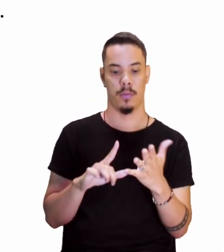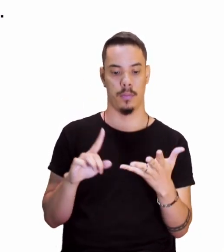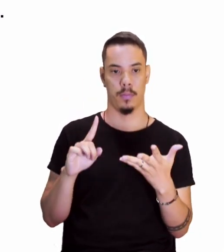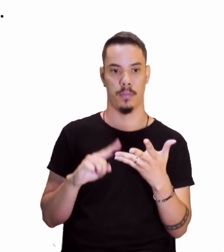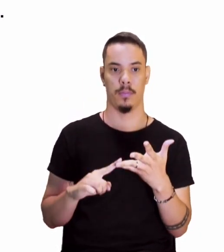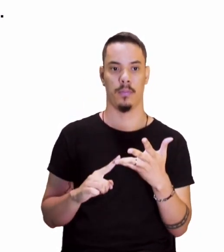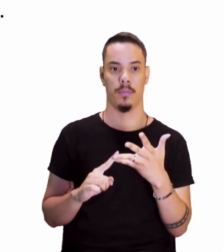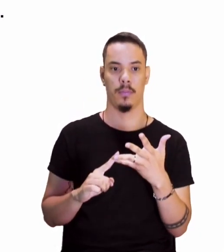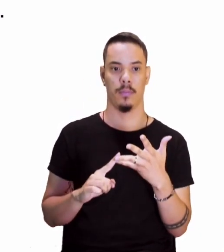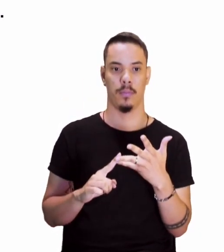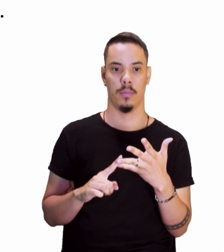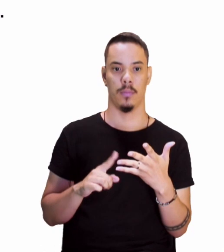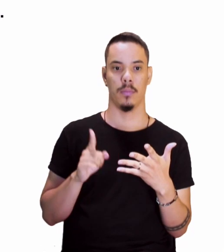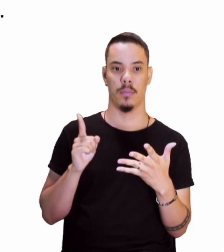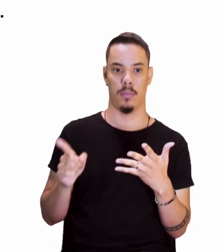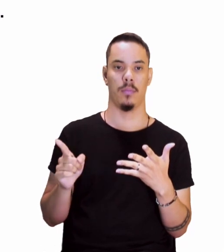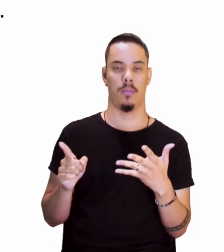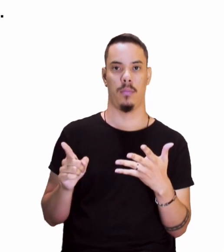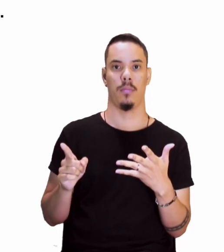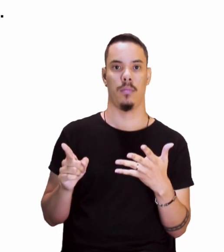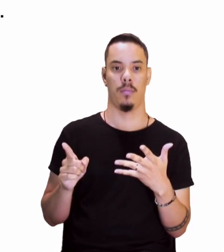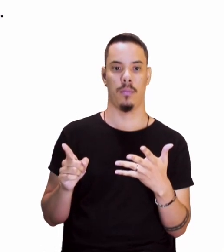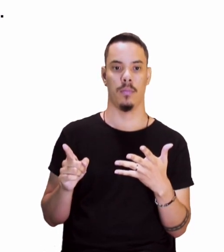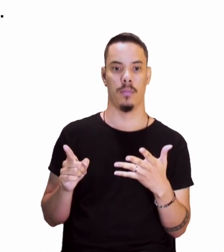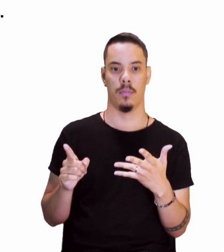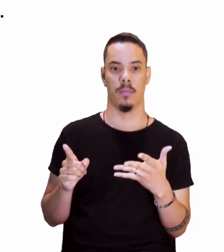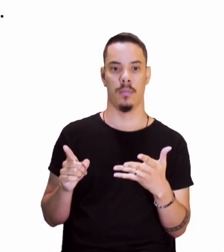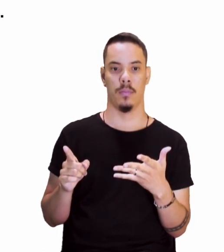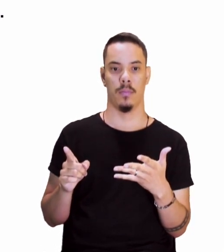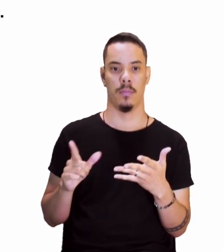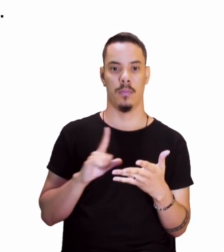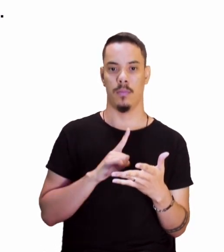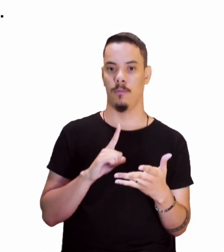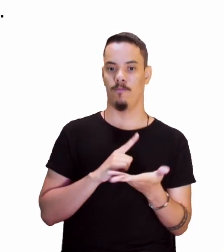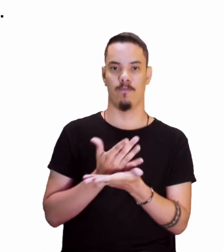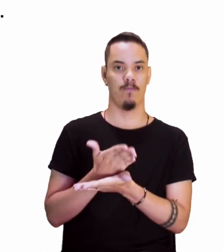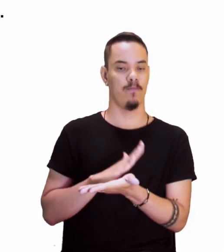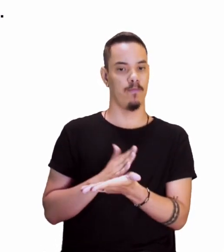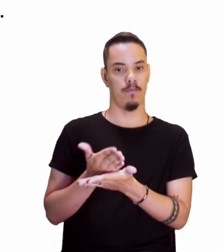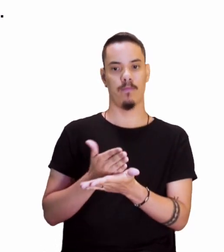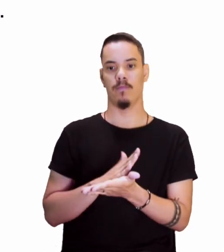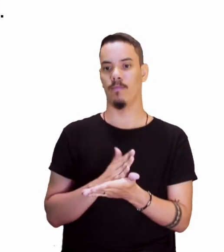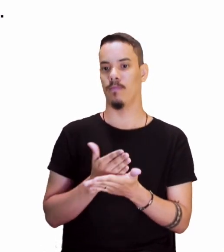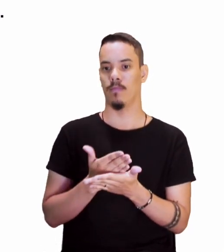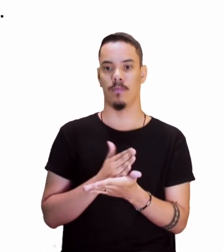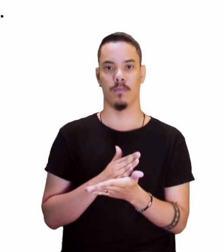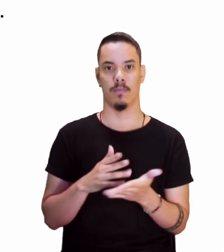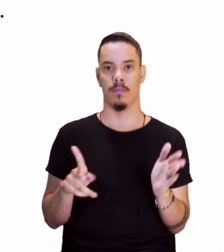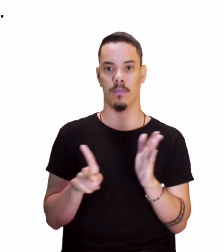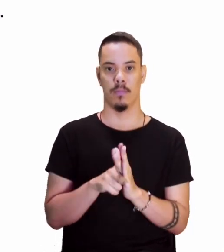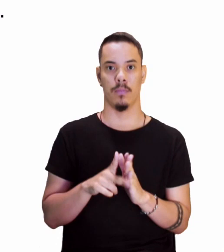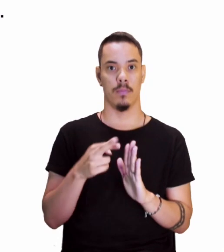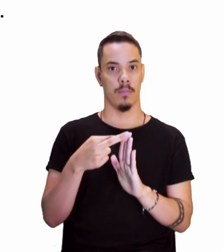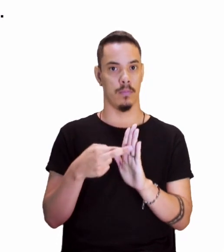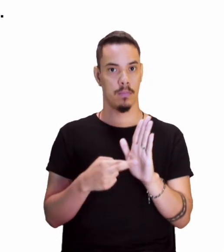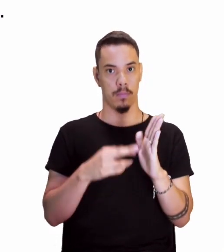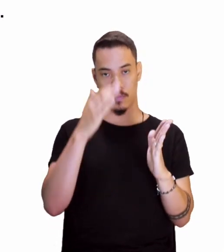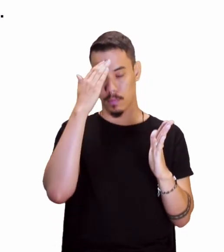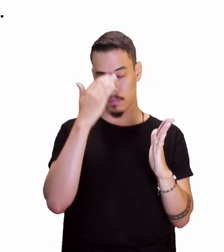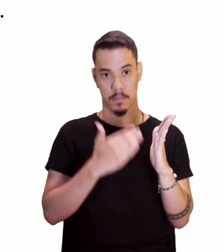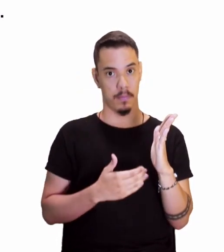loja. D. Ele intransigente nesse ponto do